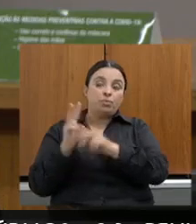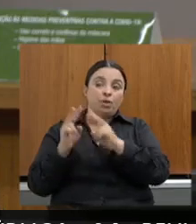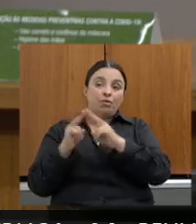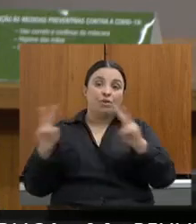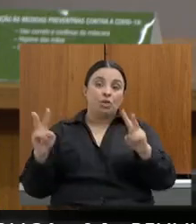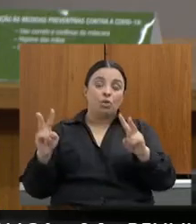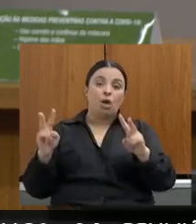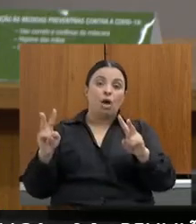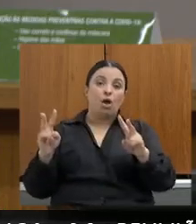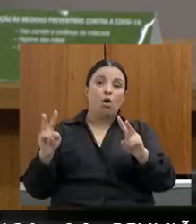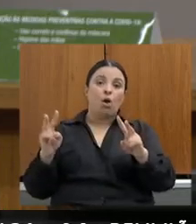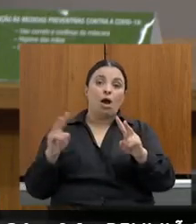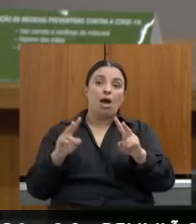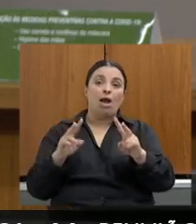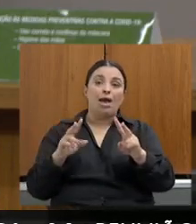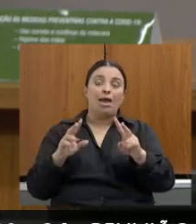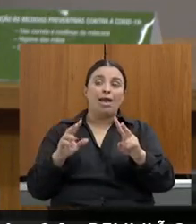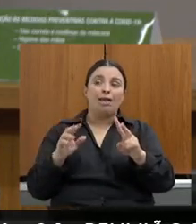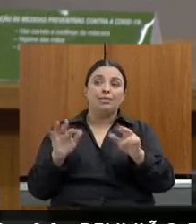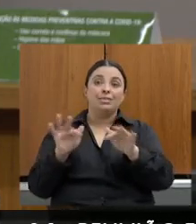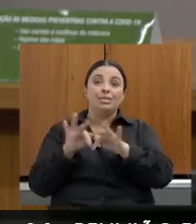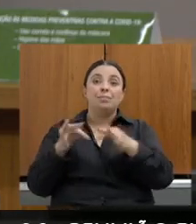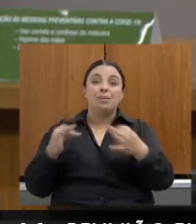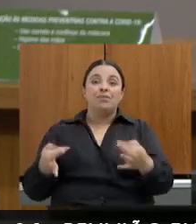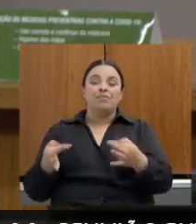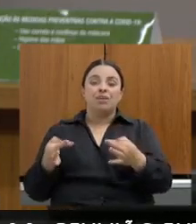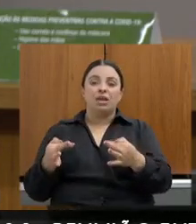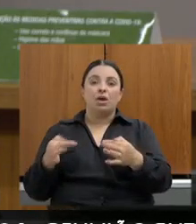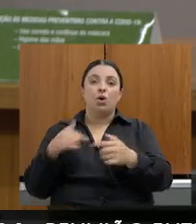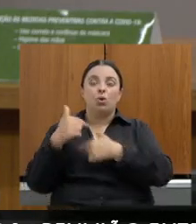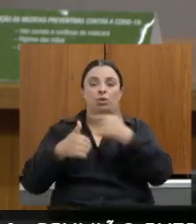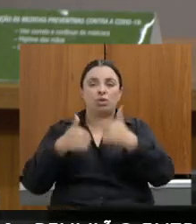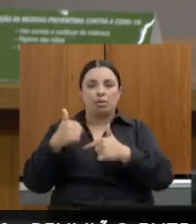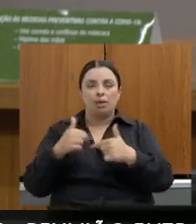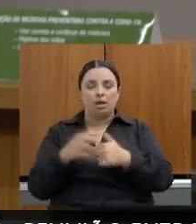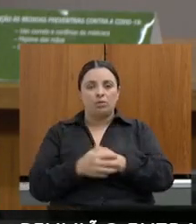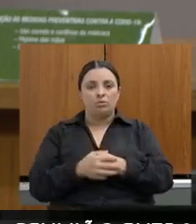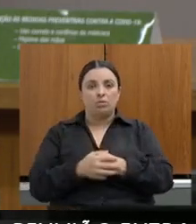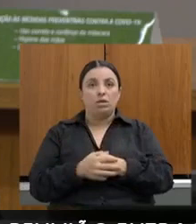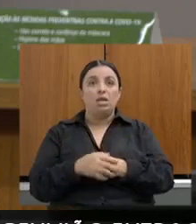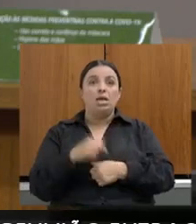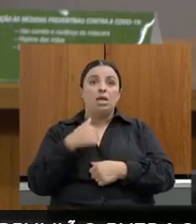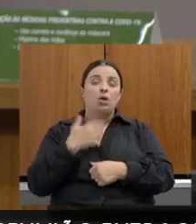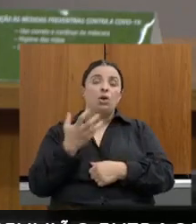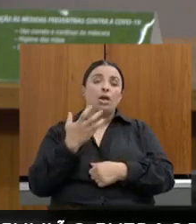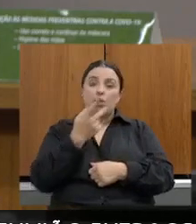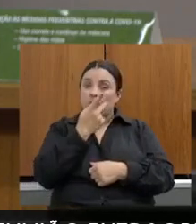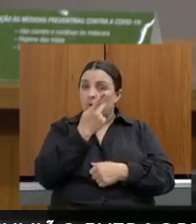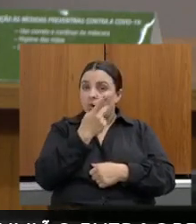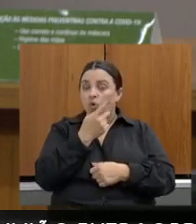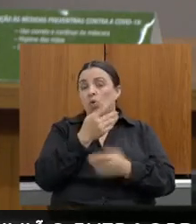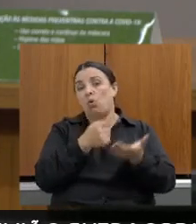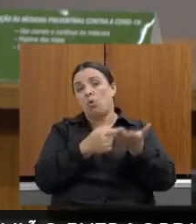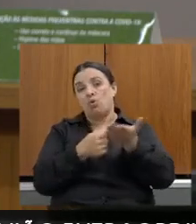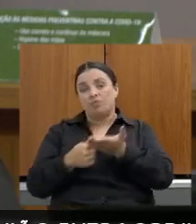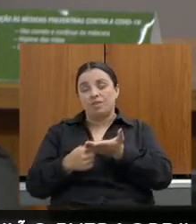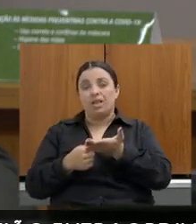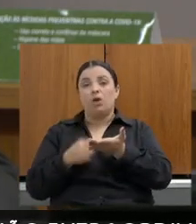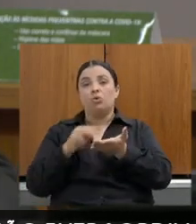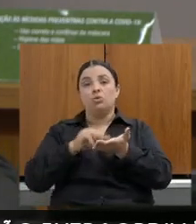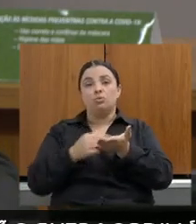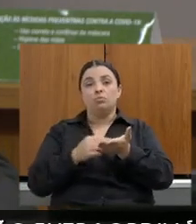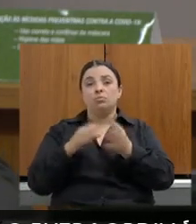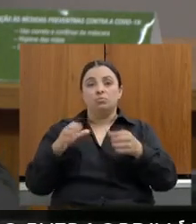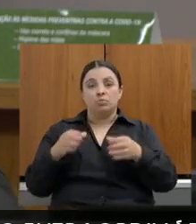fazer aqui também da tensão Rodrigão ou até um convite aos membros da comissão porque nós estamos encerrando um